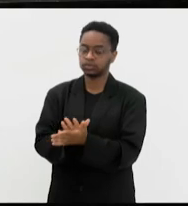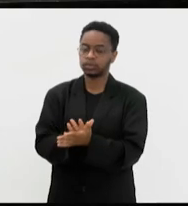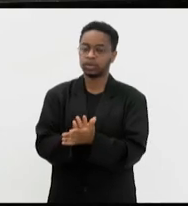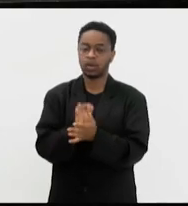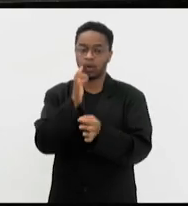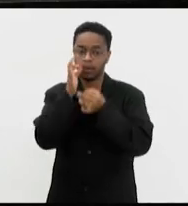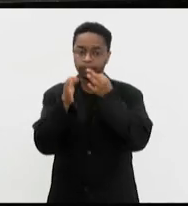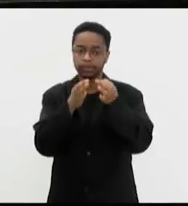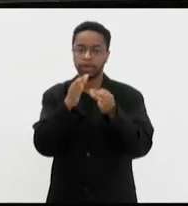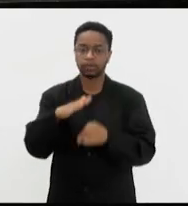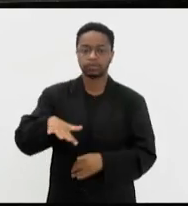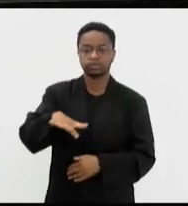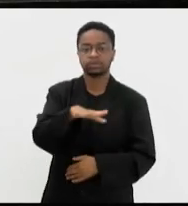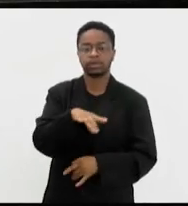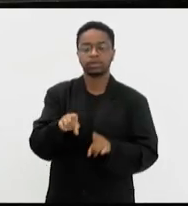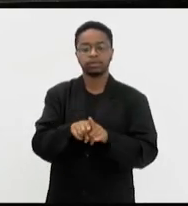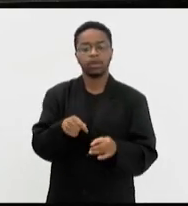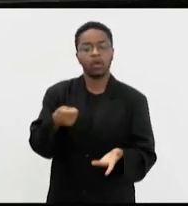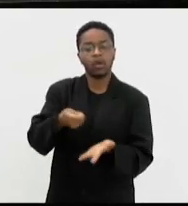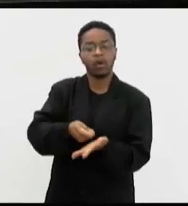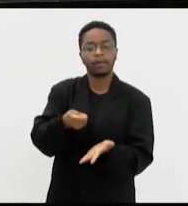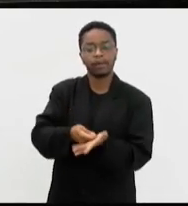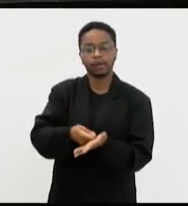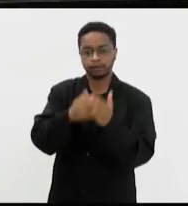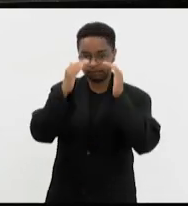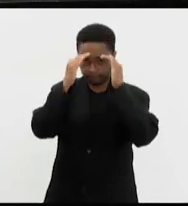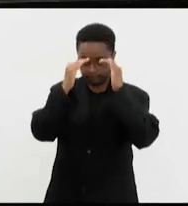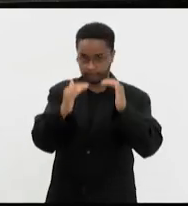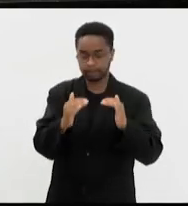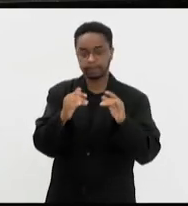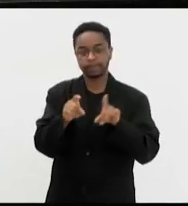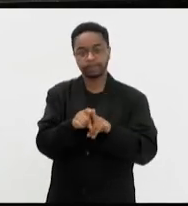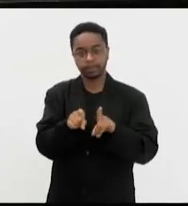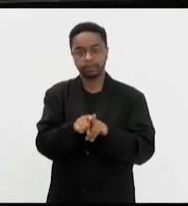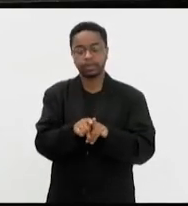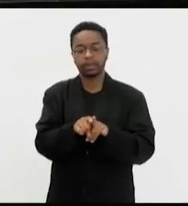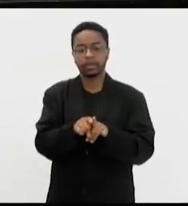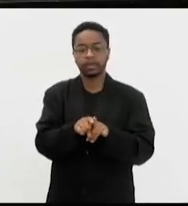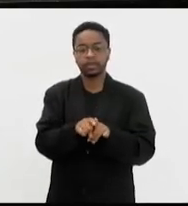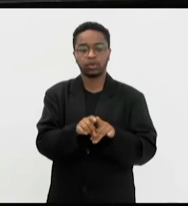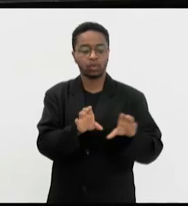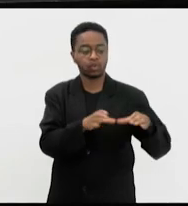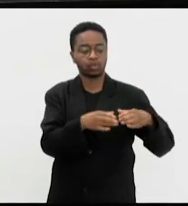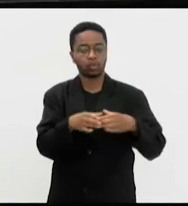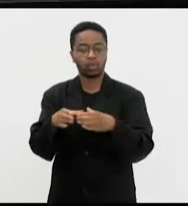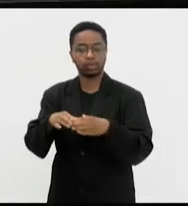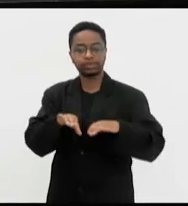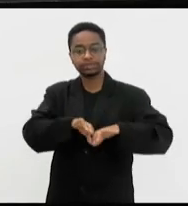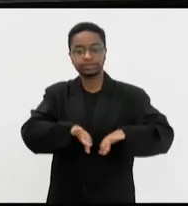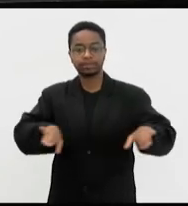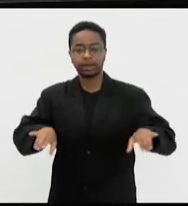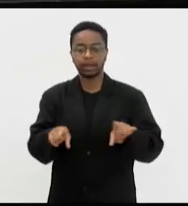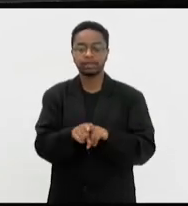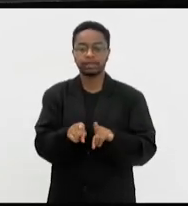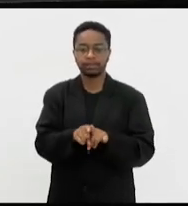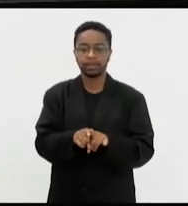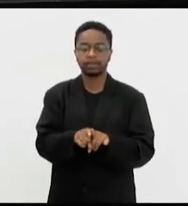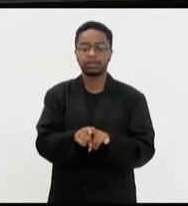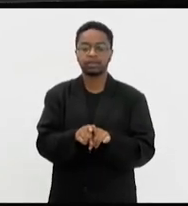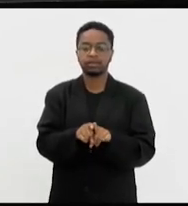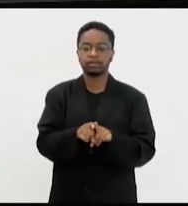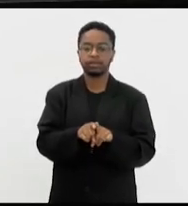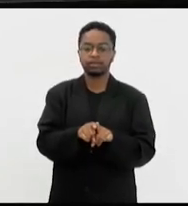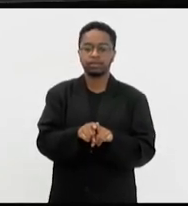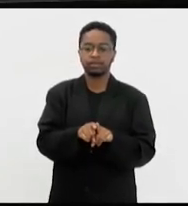comum forçar a obediência isolar os indivíduos e privá-los